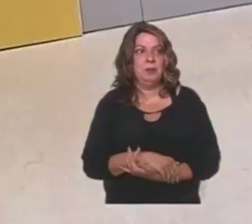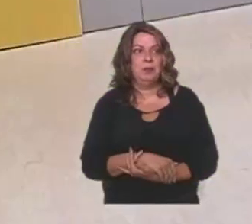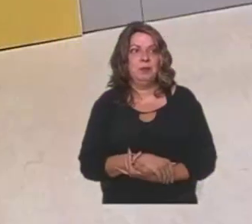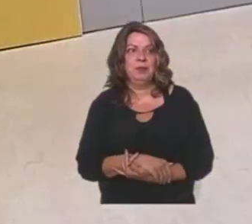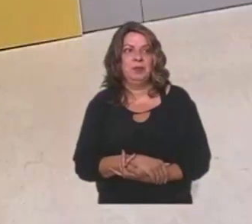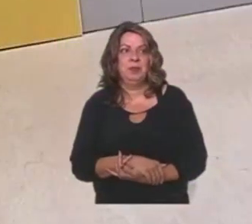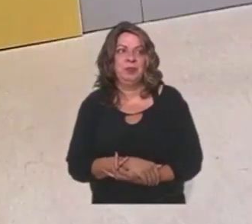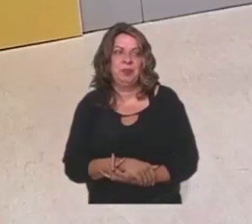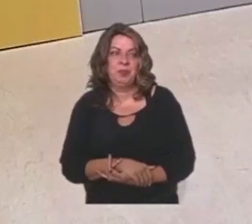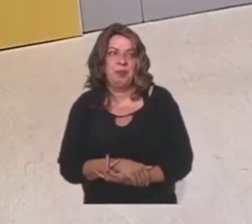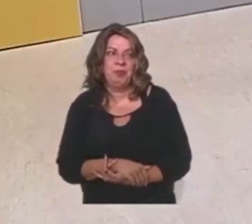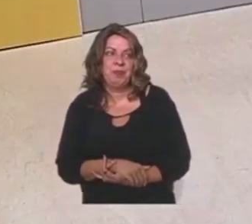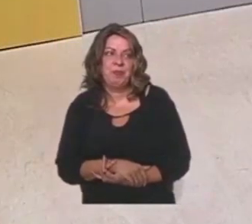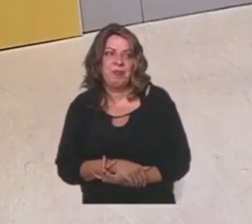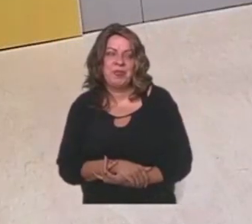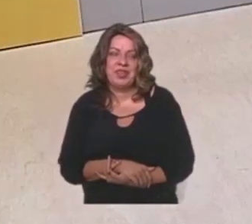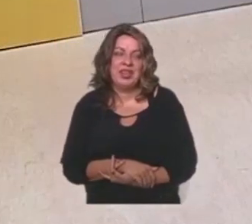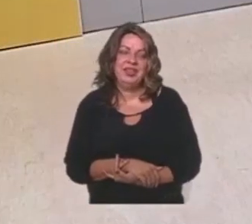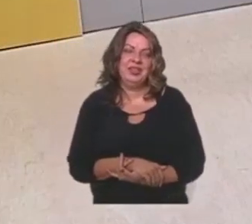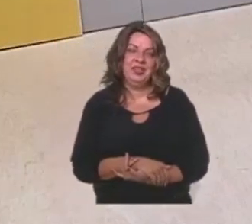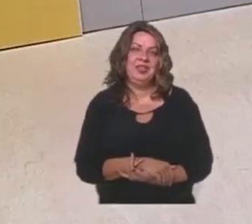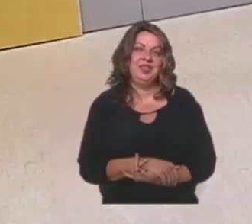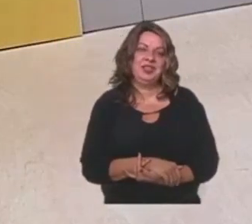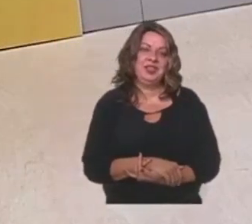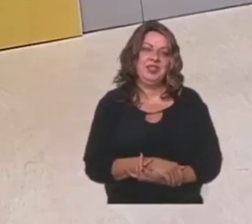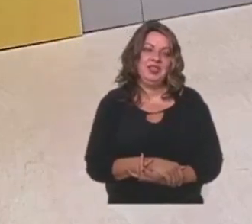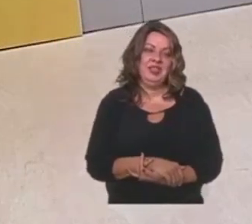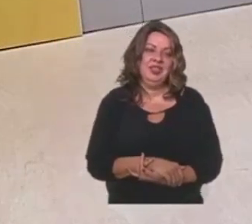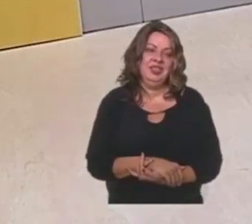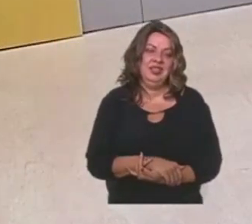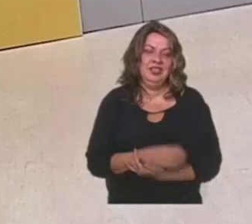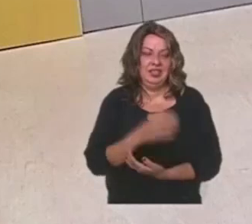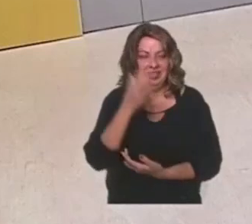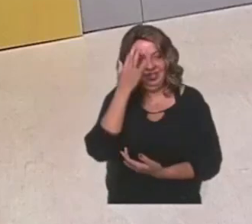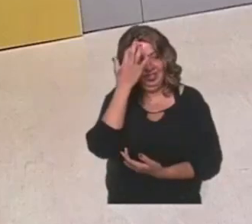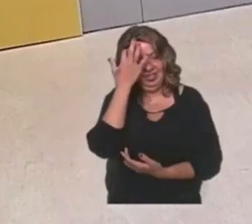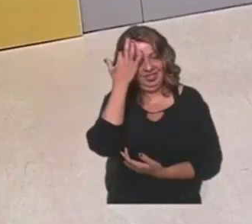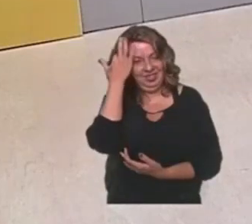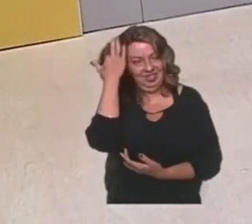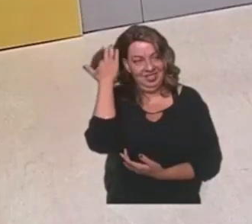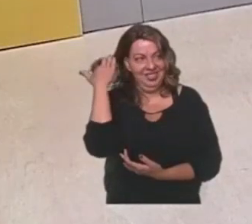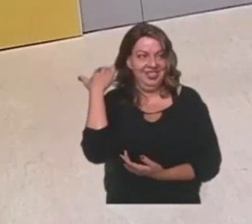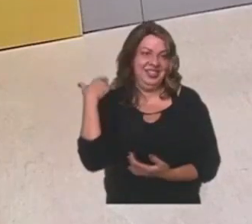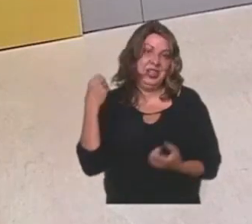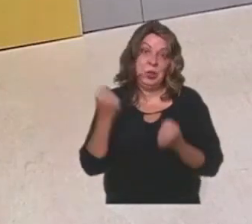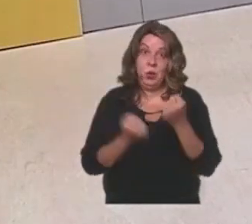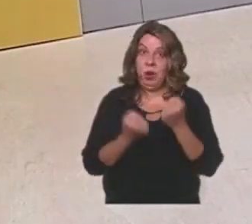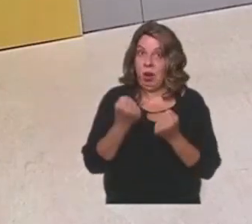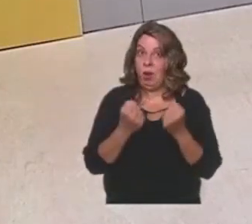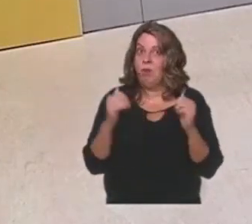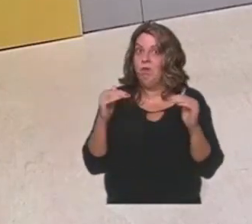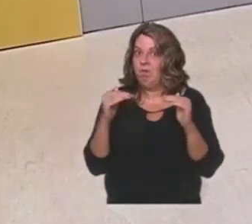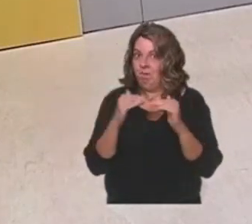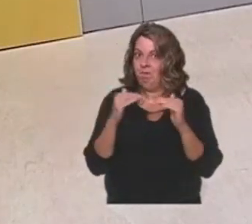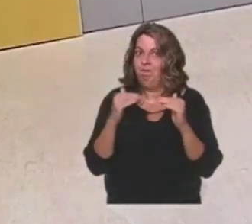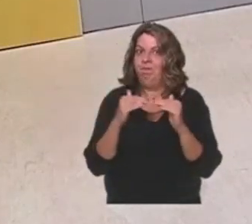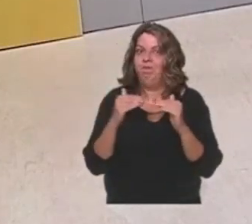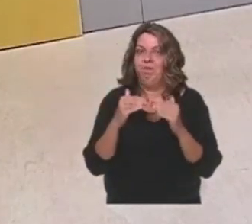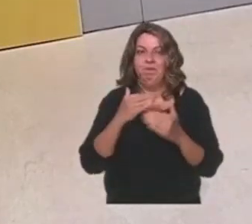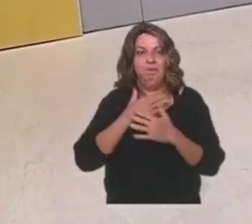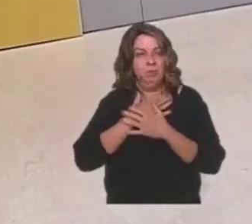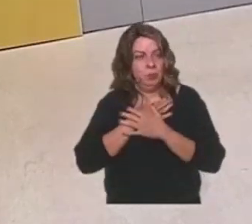Hora do olha, terceiro prêmio Mobis. Zerinho, zerinho. Menina, esse carro combina tanto comigo, amigo. Esse